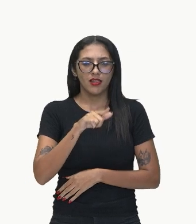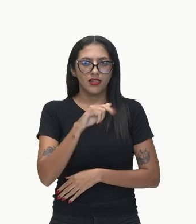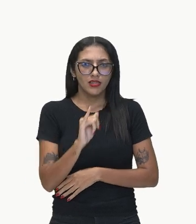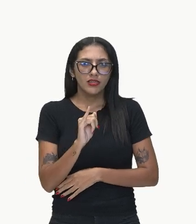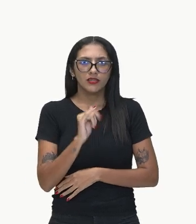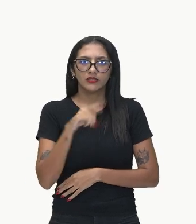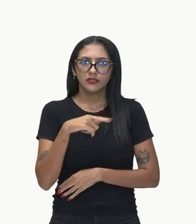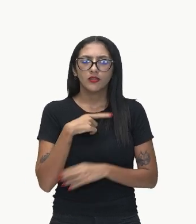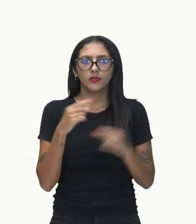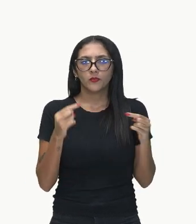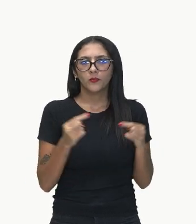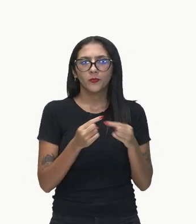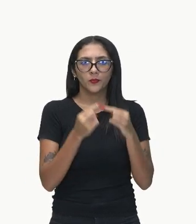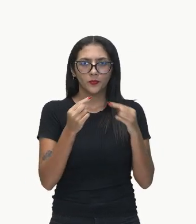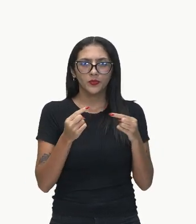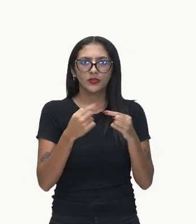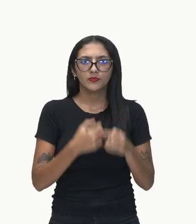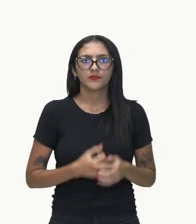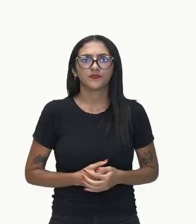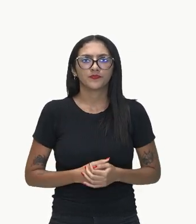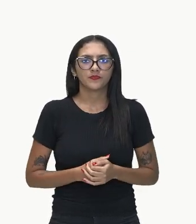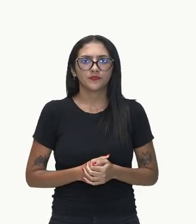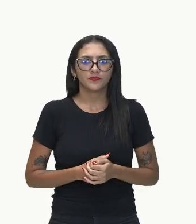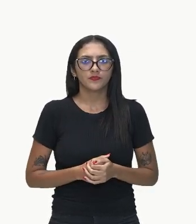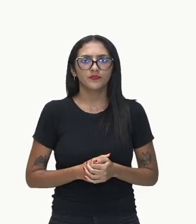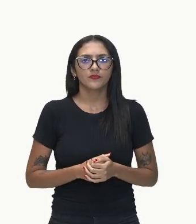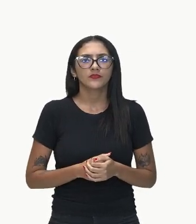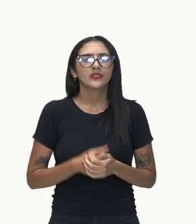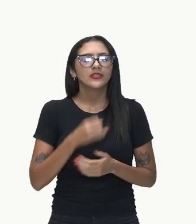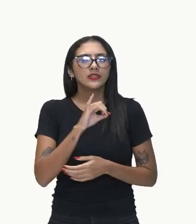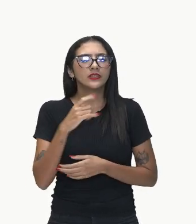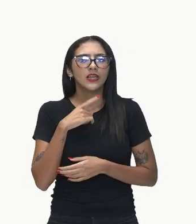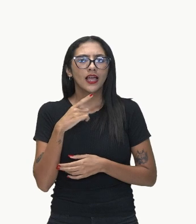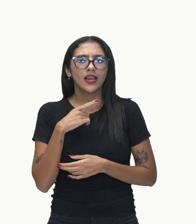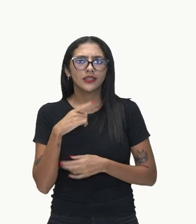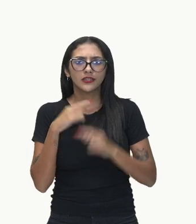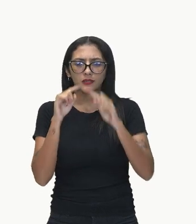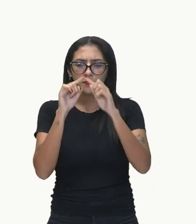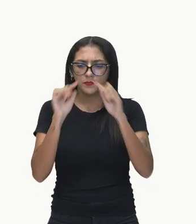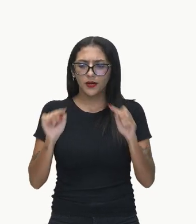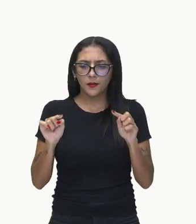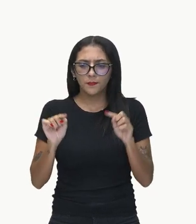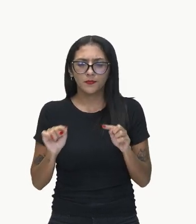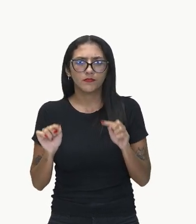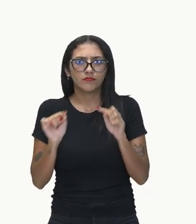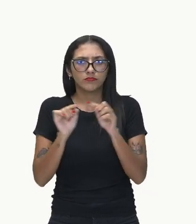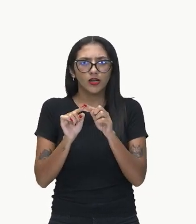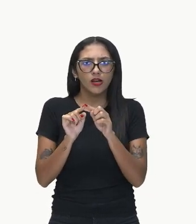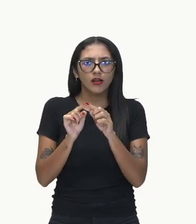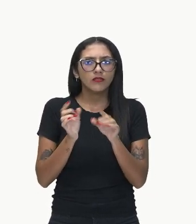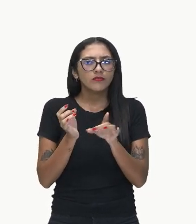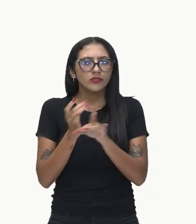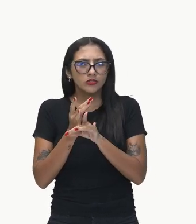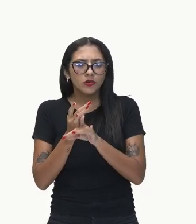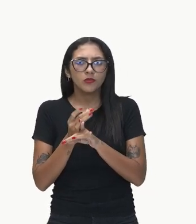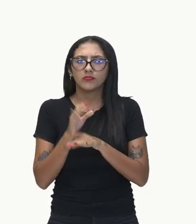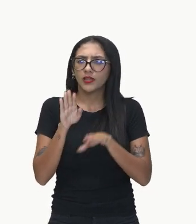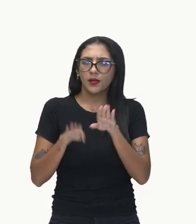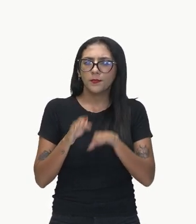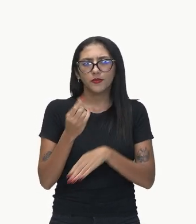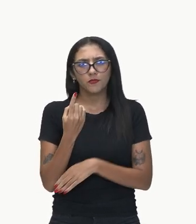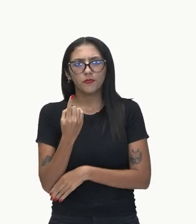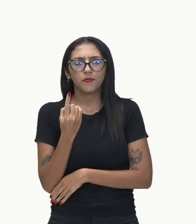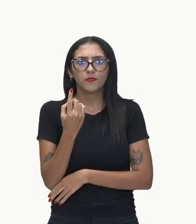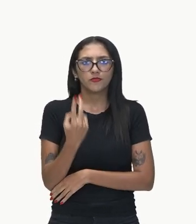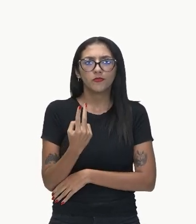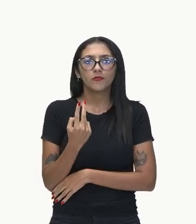alicíclica. Se a cadeia se fechou com ligação dupla, tanto faz uma ou duas, ela é